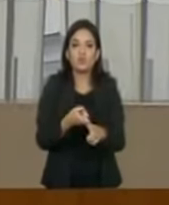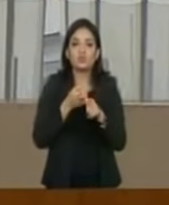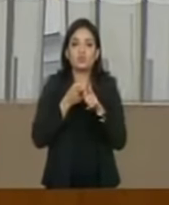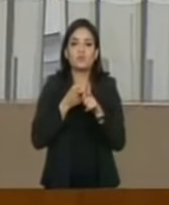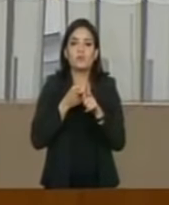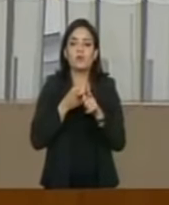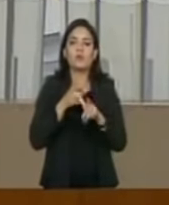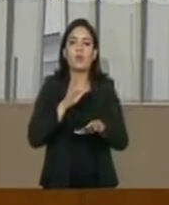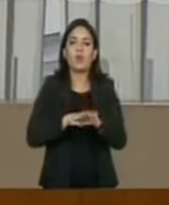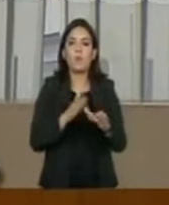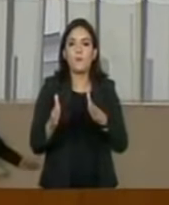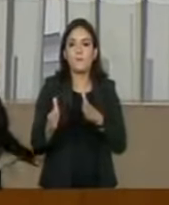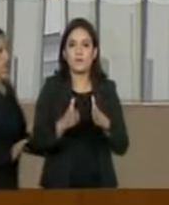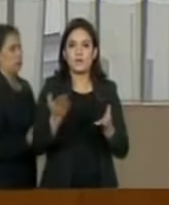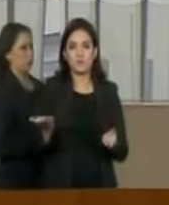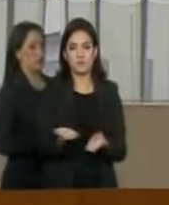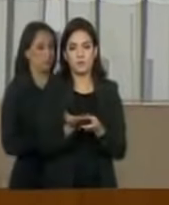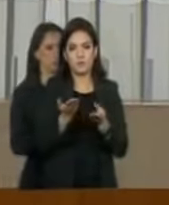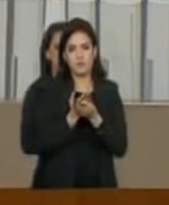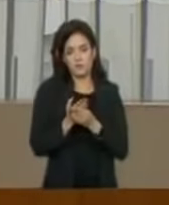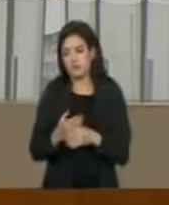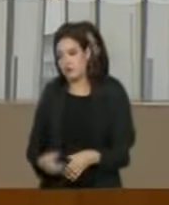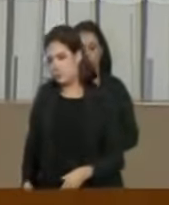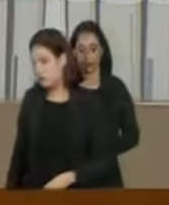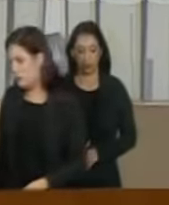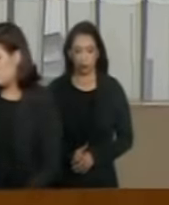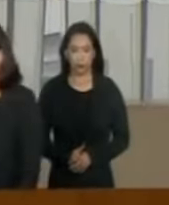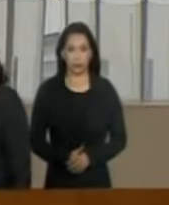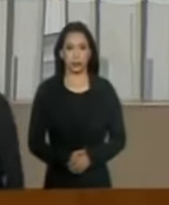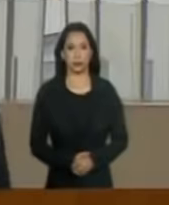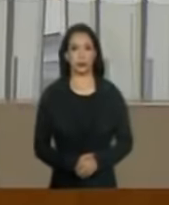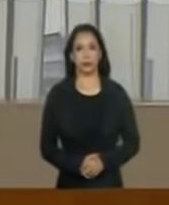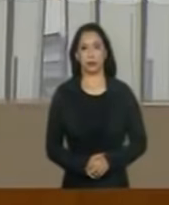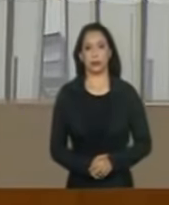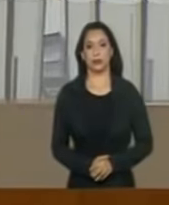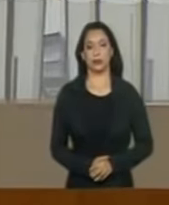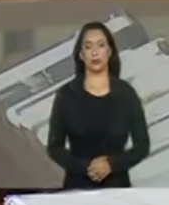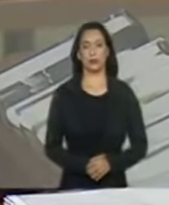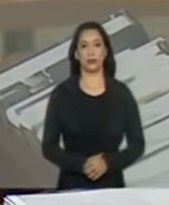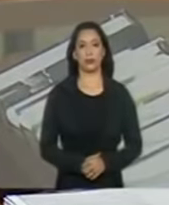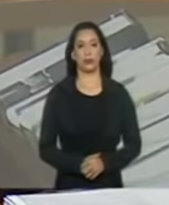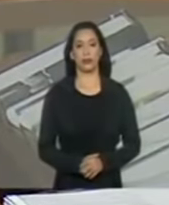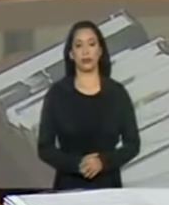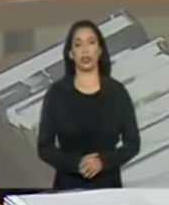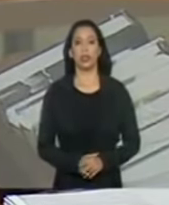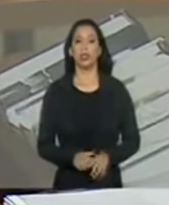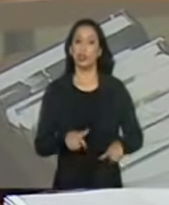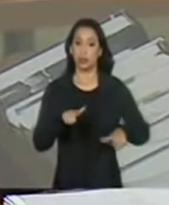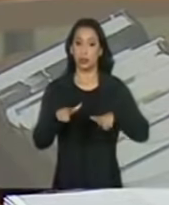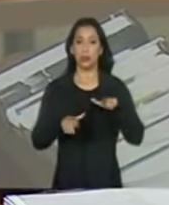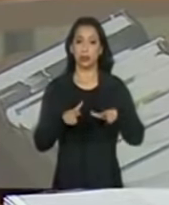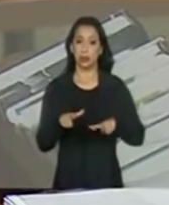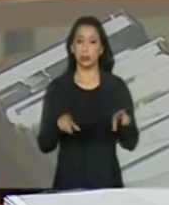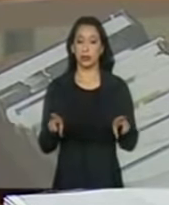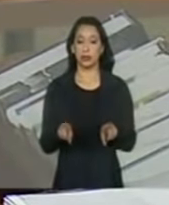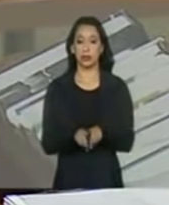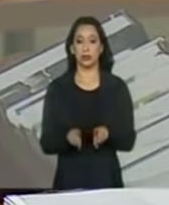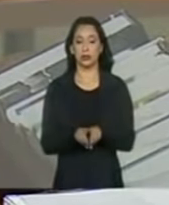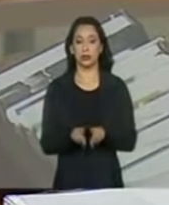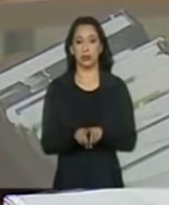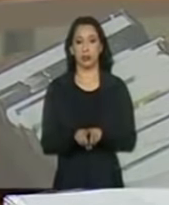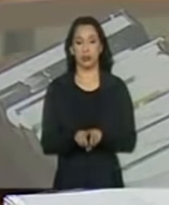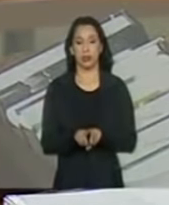processuais dos senhores advogados que terão dificuldades de acesso aqui pra mim você tem os trabalhos não quer vossa excelência eu suspendi